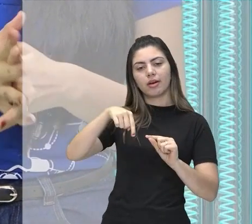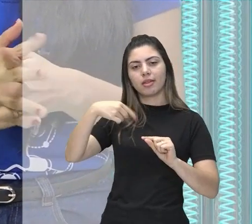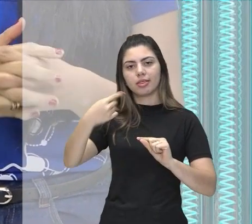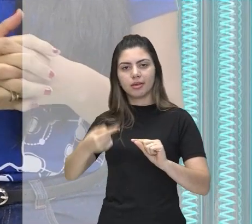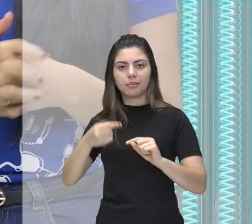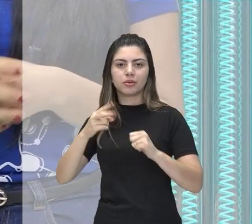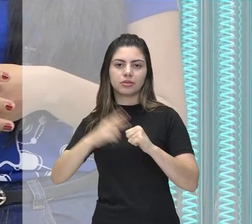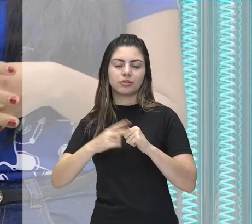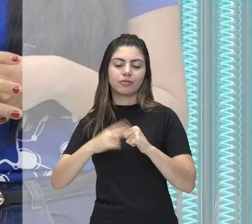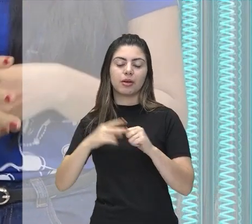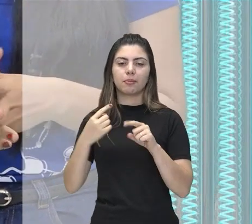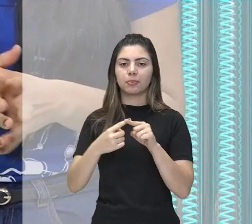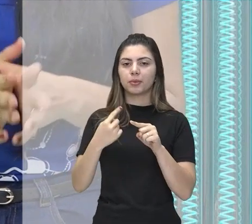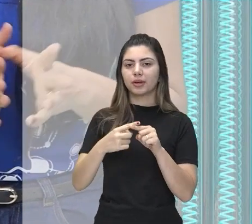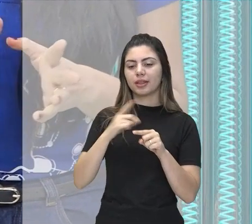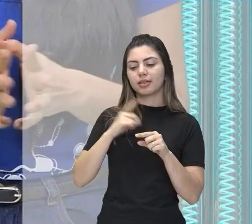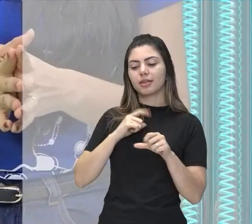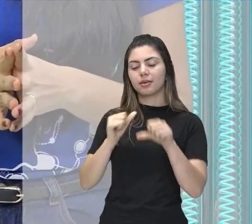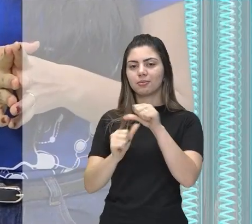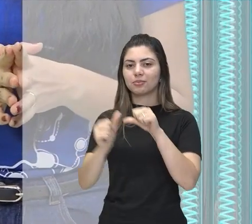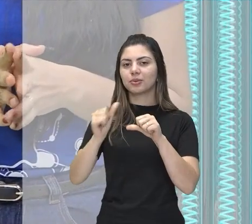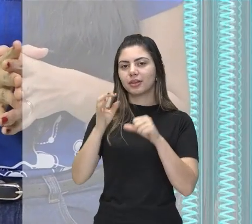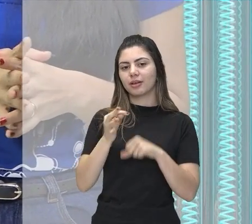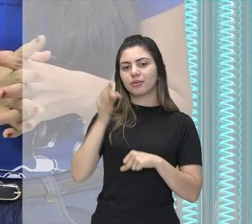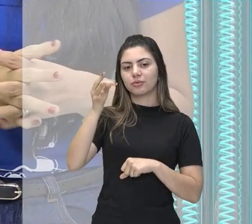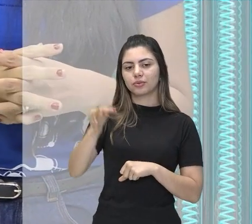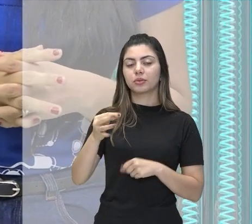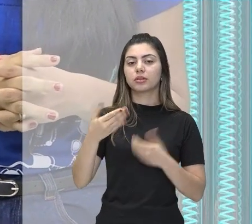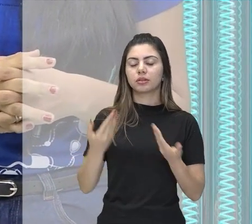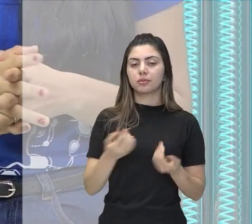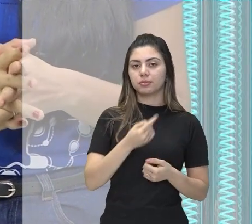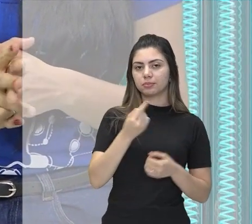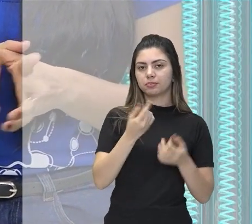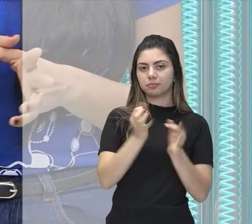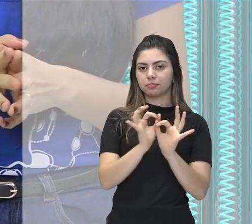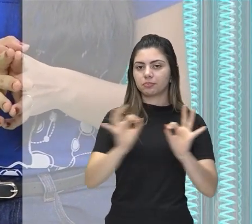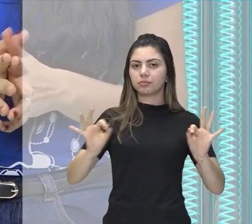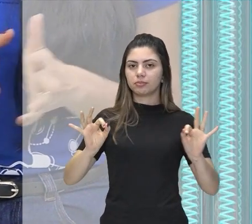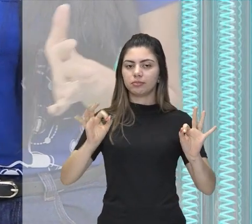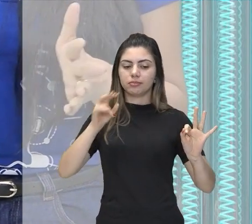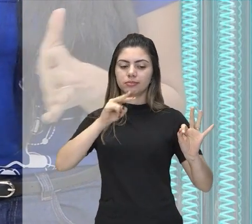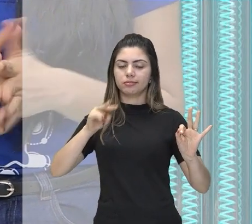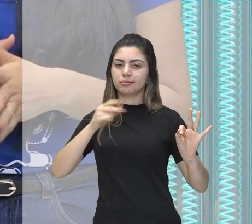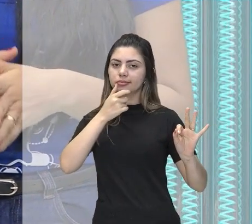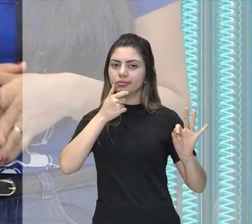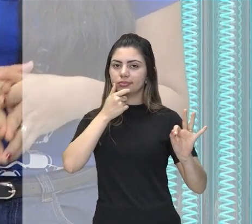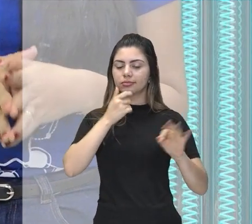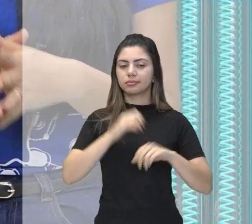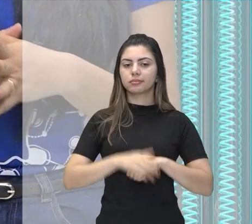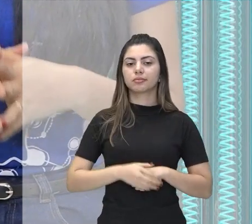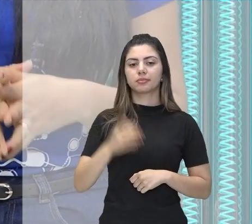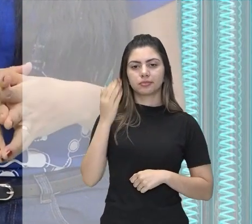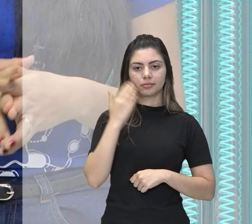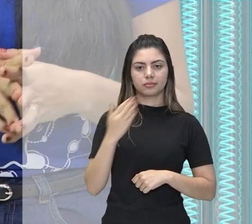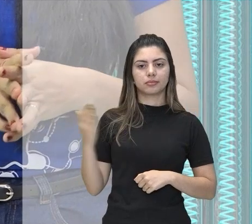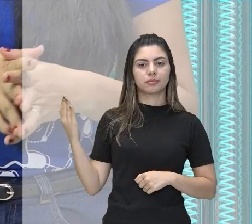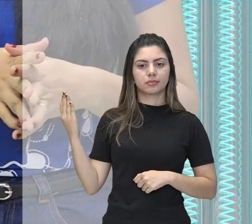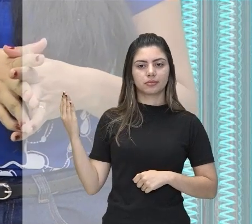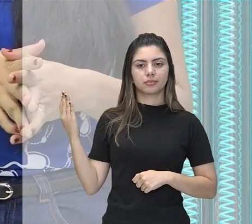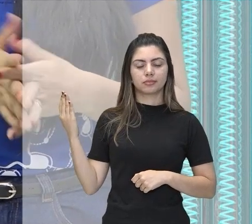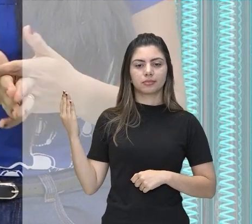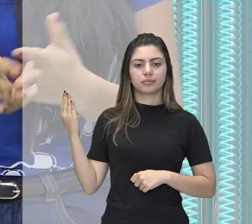nós temos aí essa primeira frase. I will study English. I will